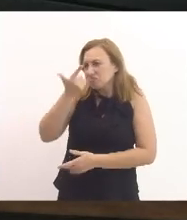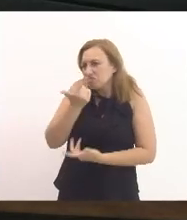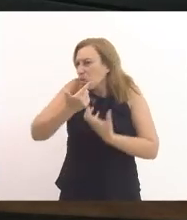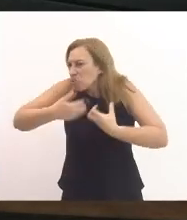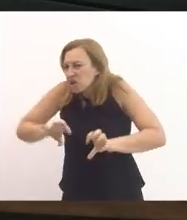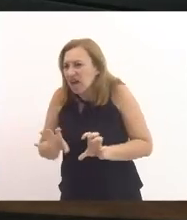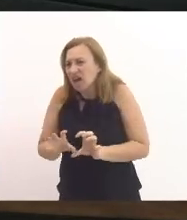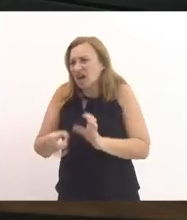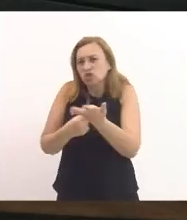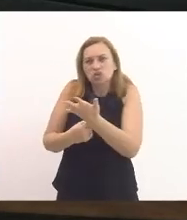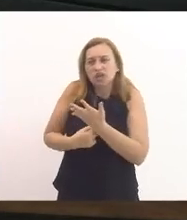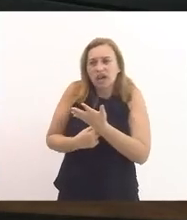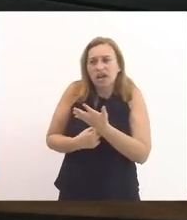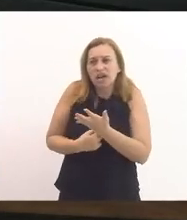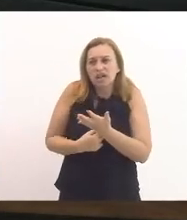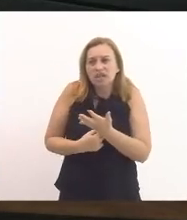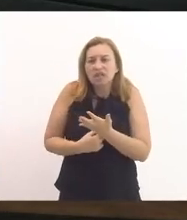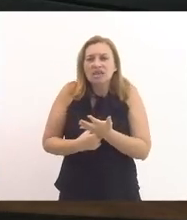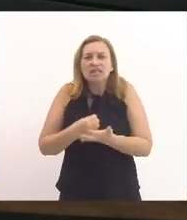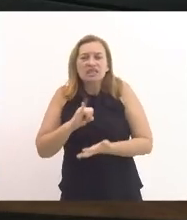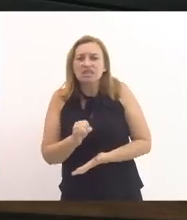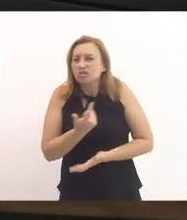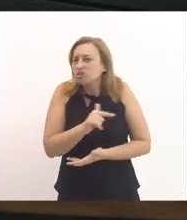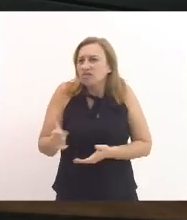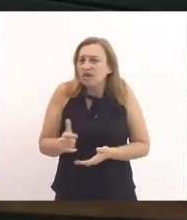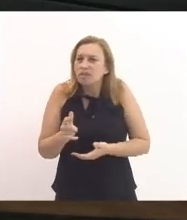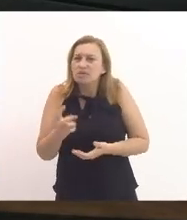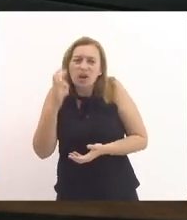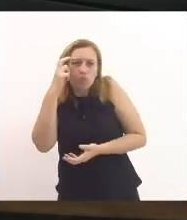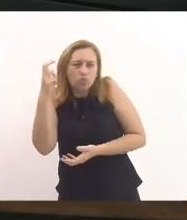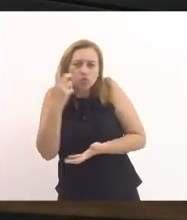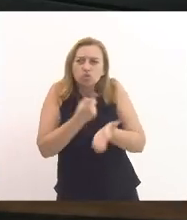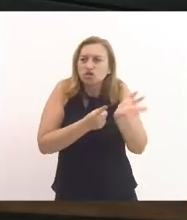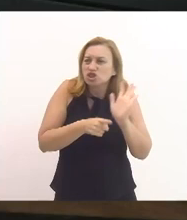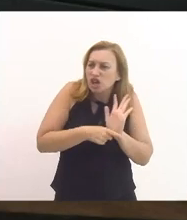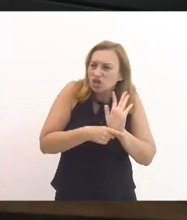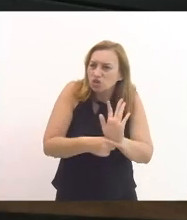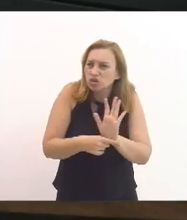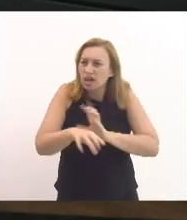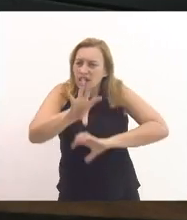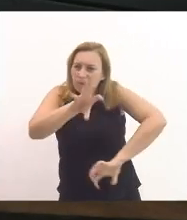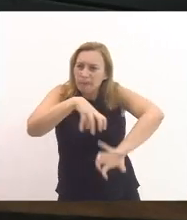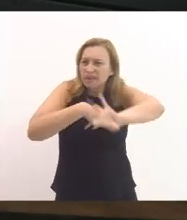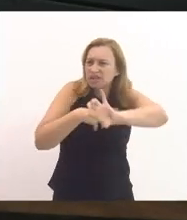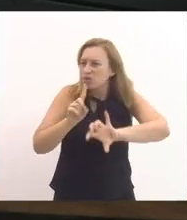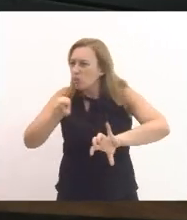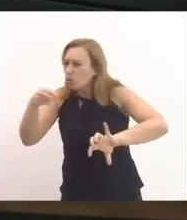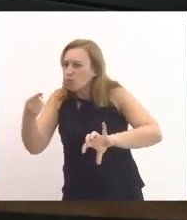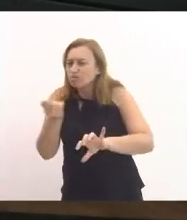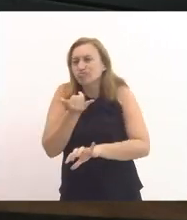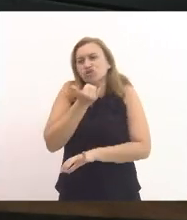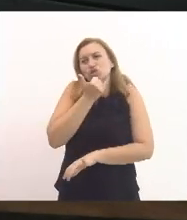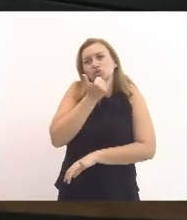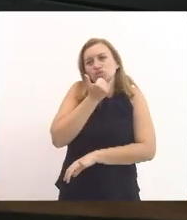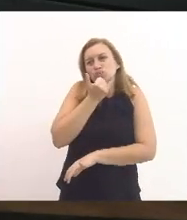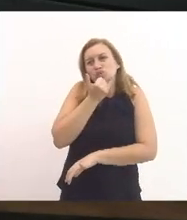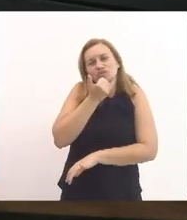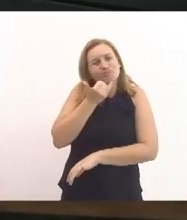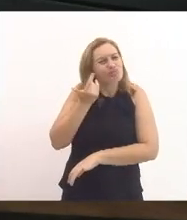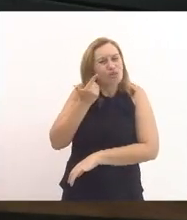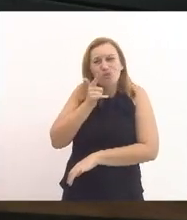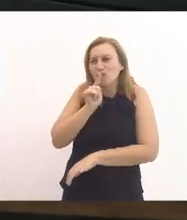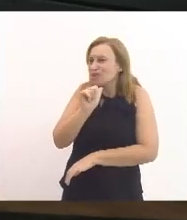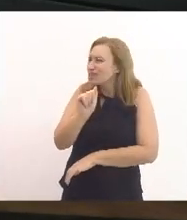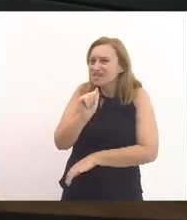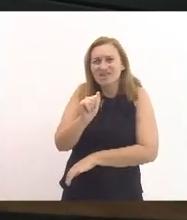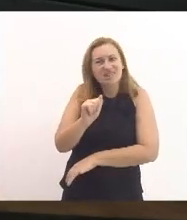enquanto nós não tivermos essa cultura de nos ajudarmos mutuamente desculpa gente não